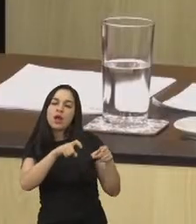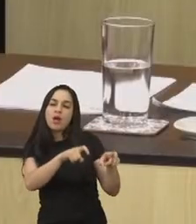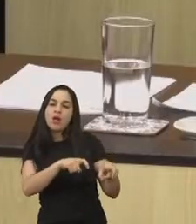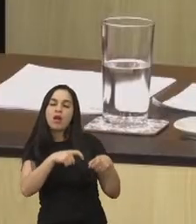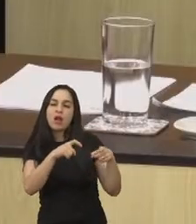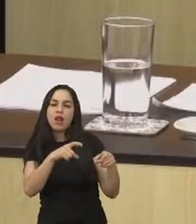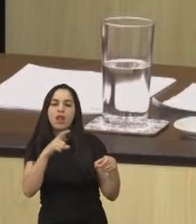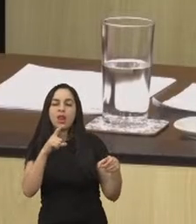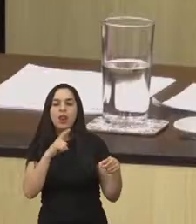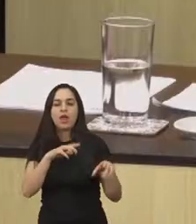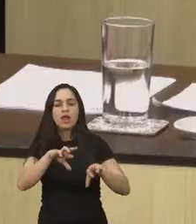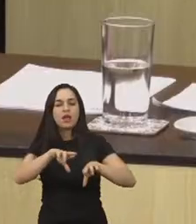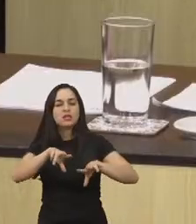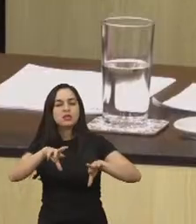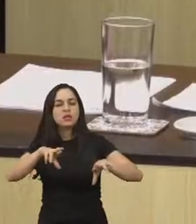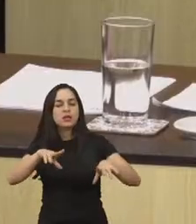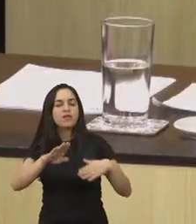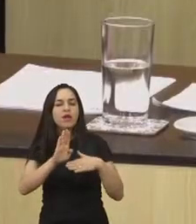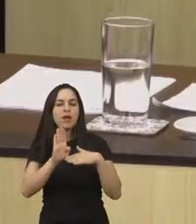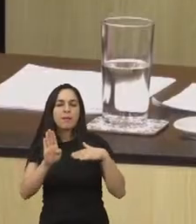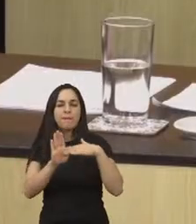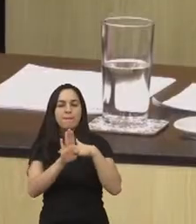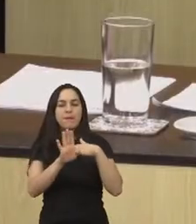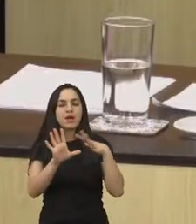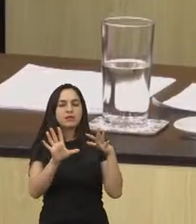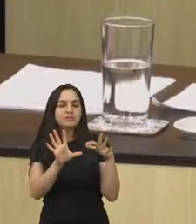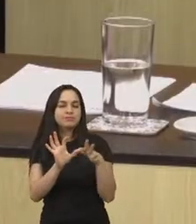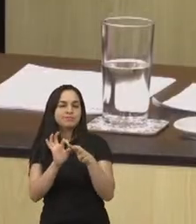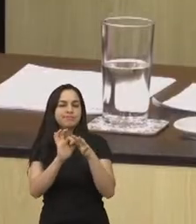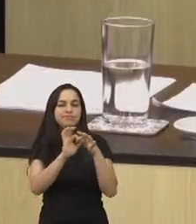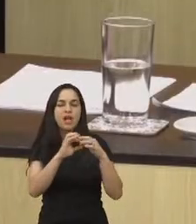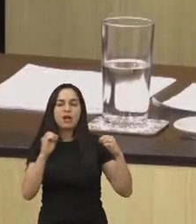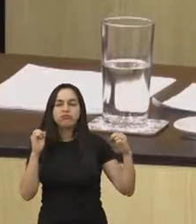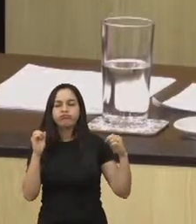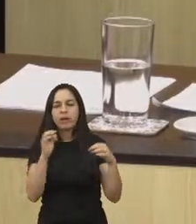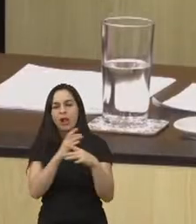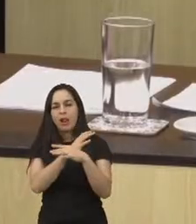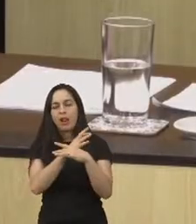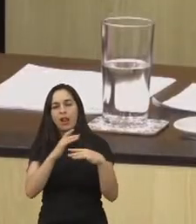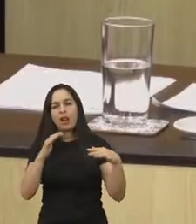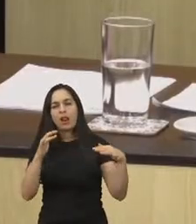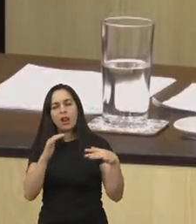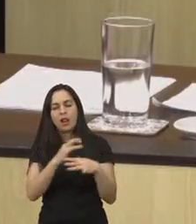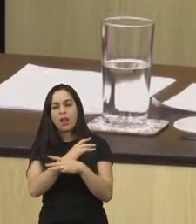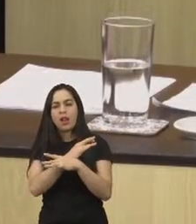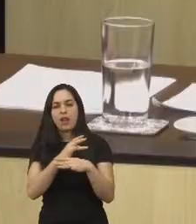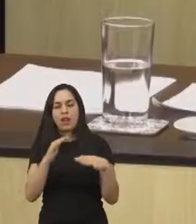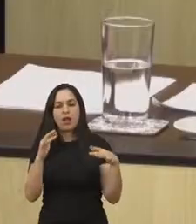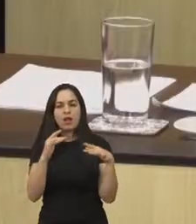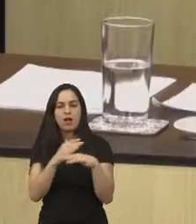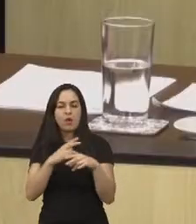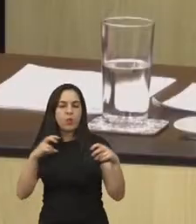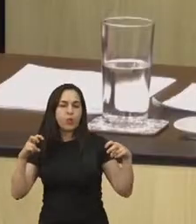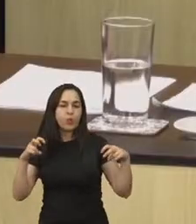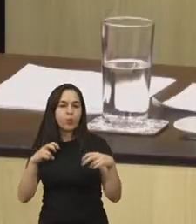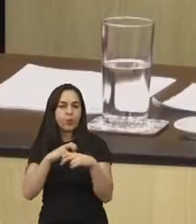ligam diversos bairros da cidade, que por ali trafegam uma quantidade significativa de